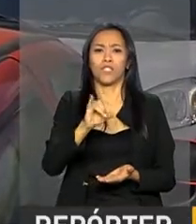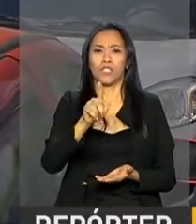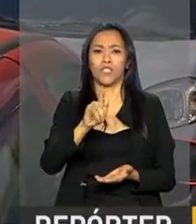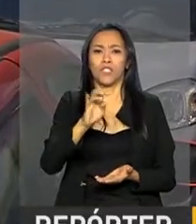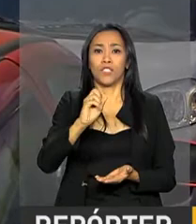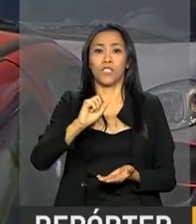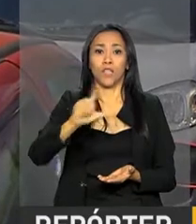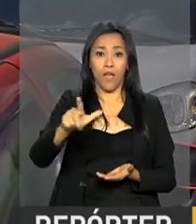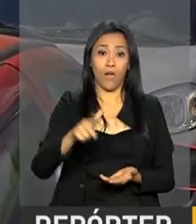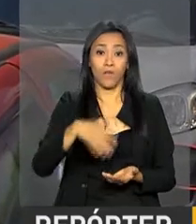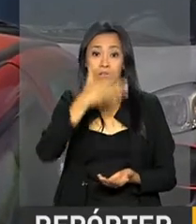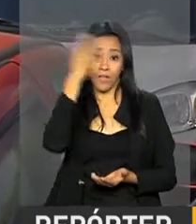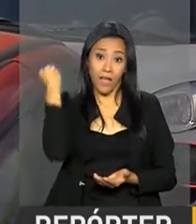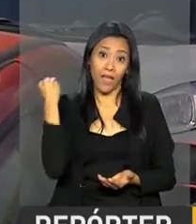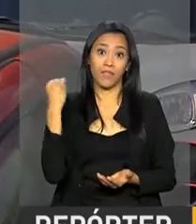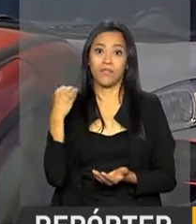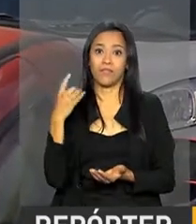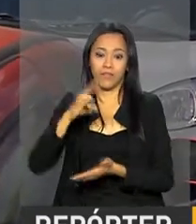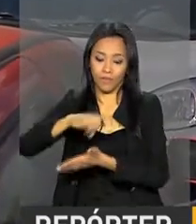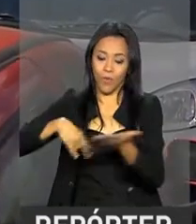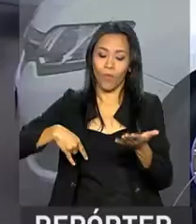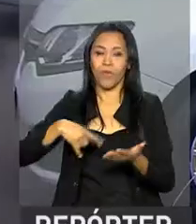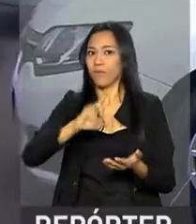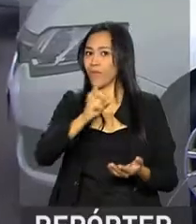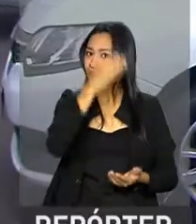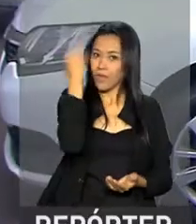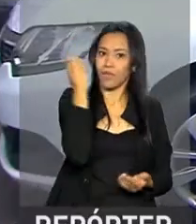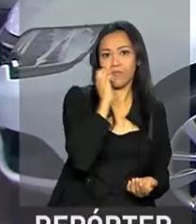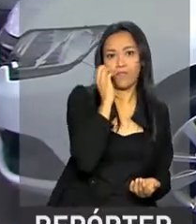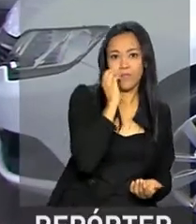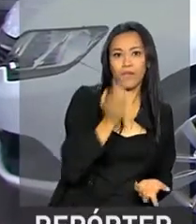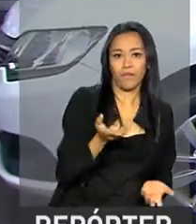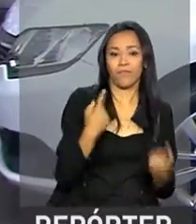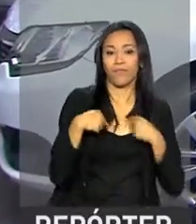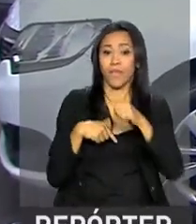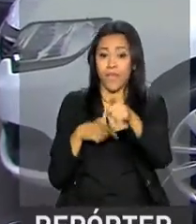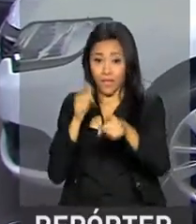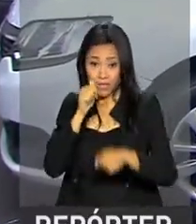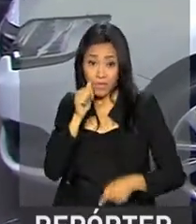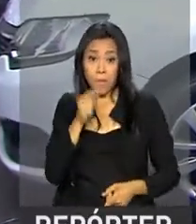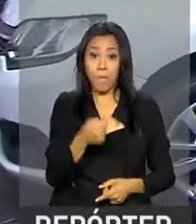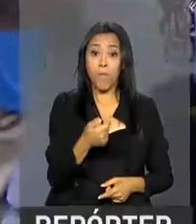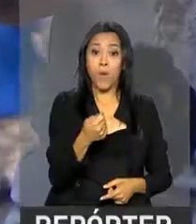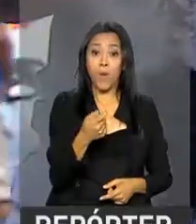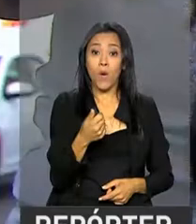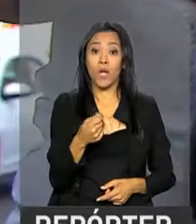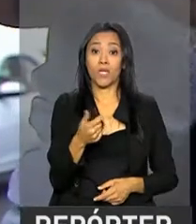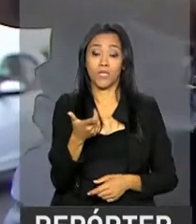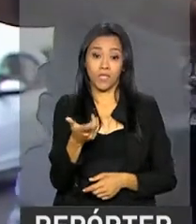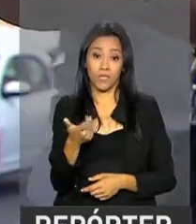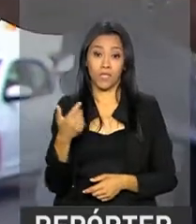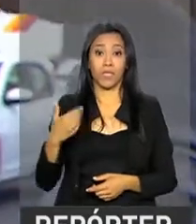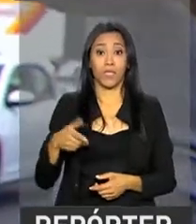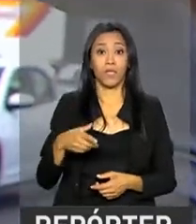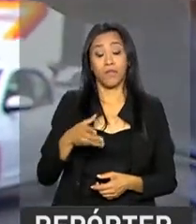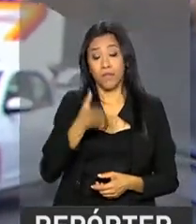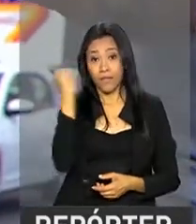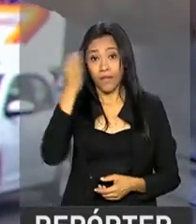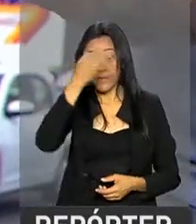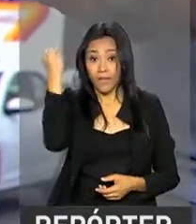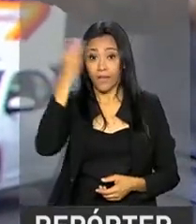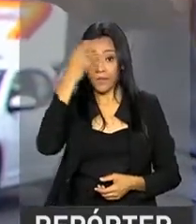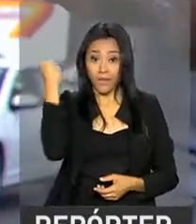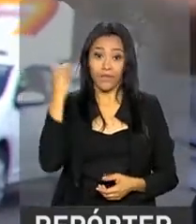celular não esquece a carteira mas não esquece o celular em casa já laura anda com poucas coisas na bolsa mas conta que esquece muito a